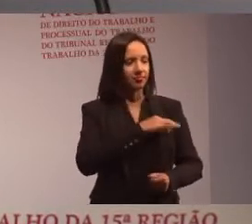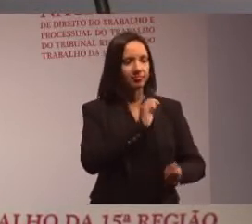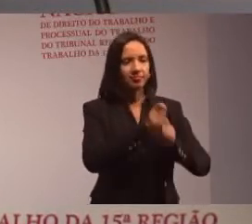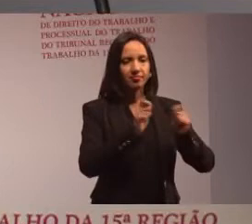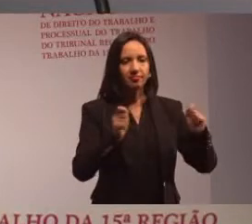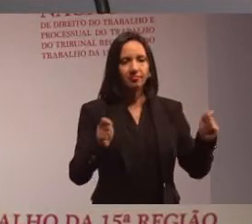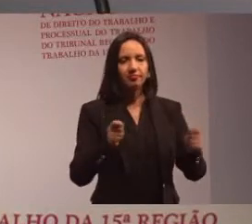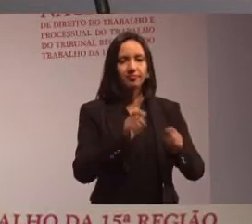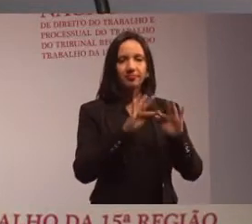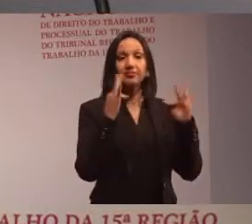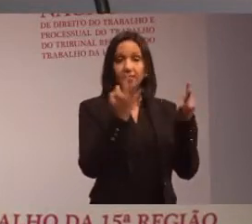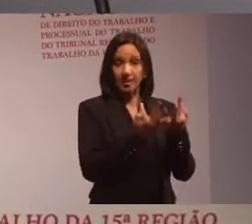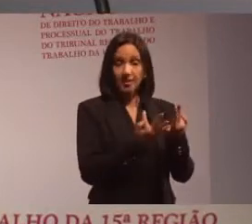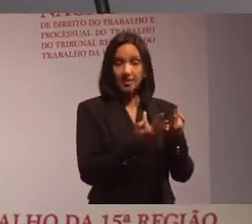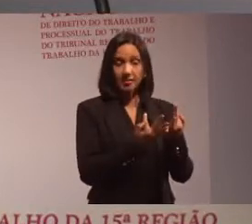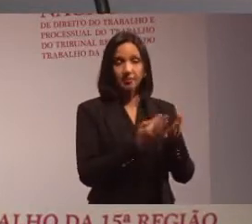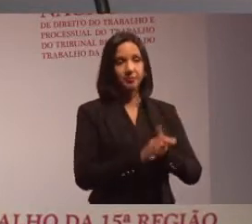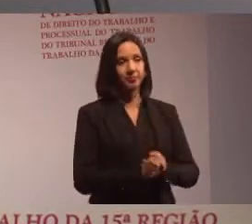família. Então,